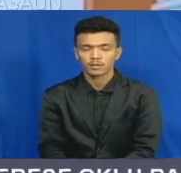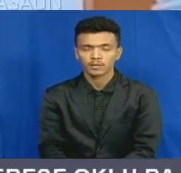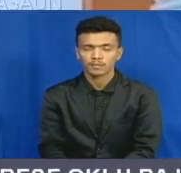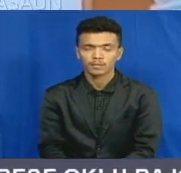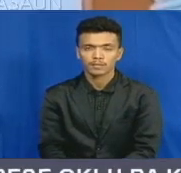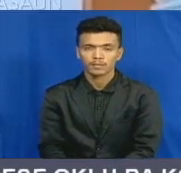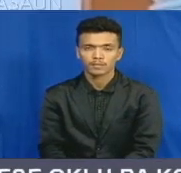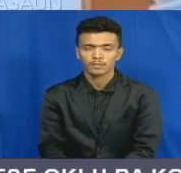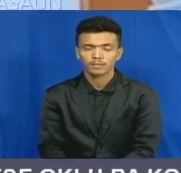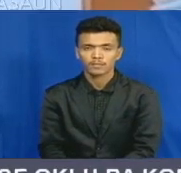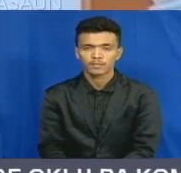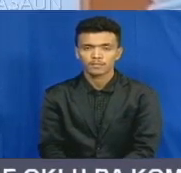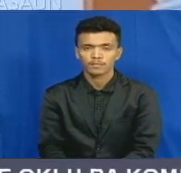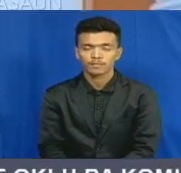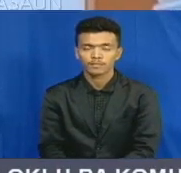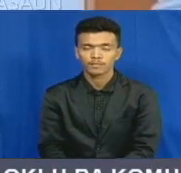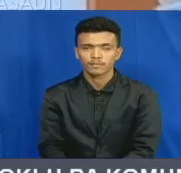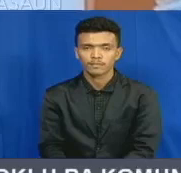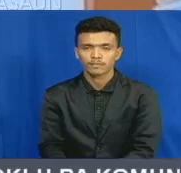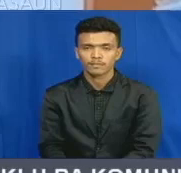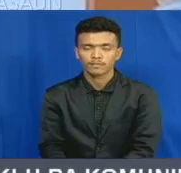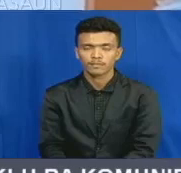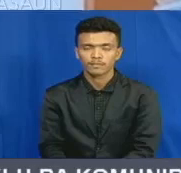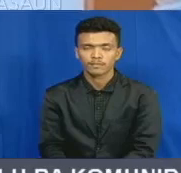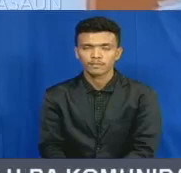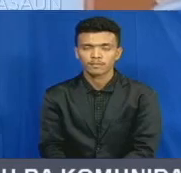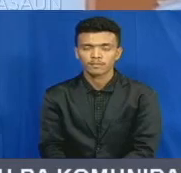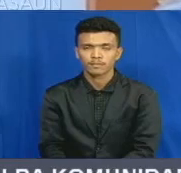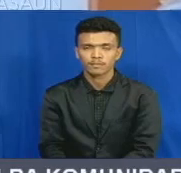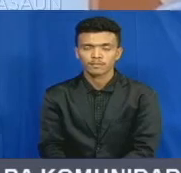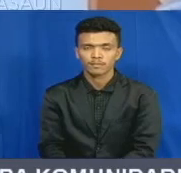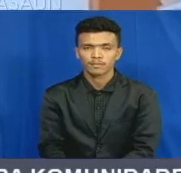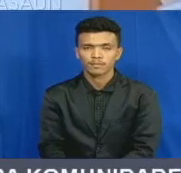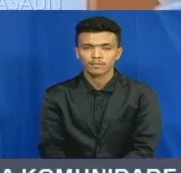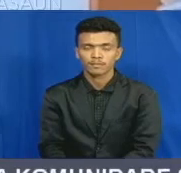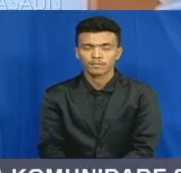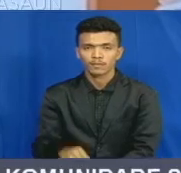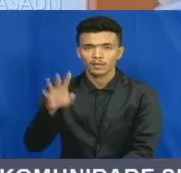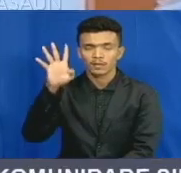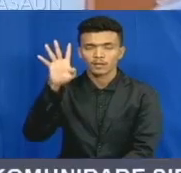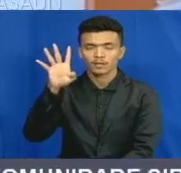daitete ritiudu no mahui. Aldehat ne maka,